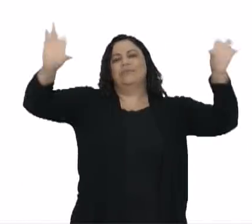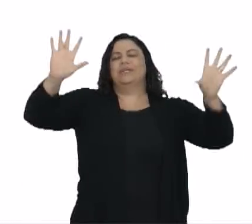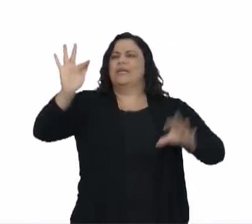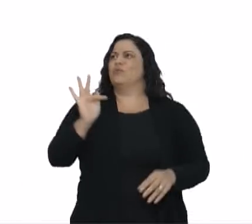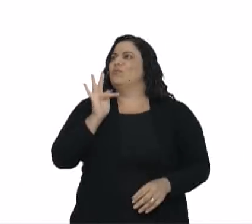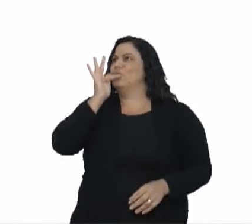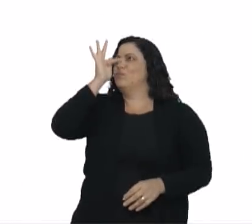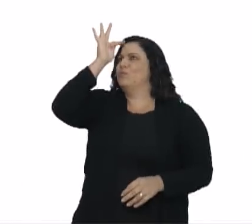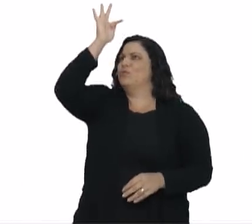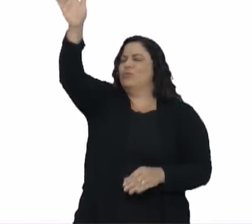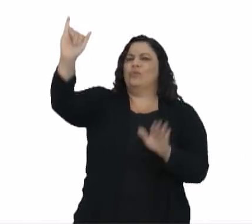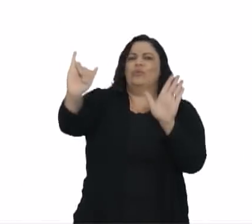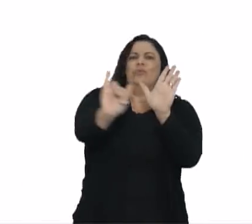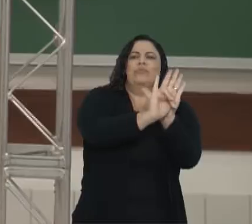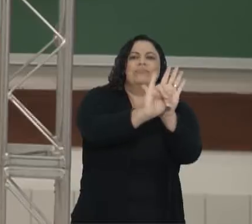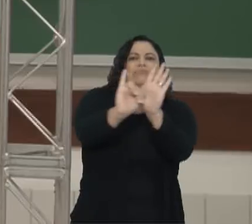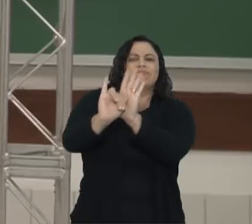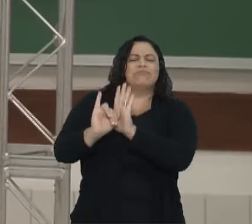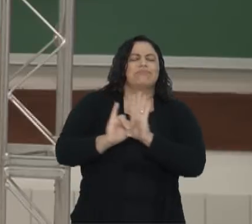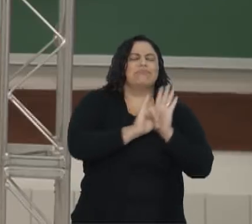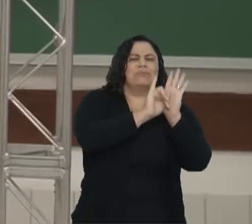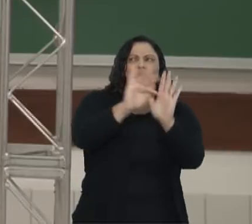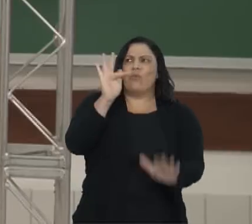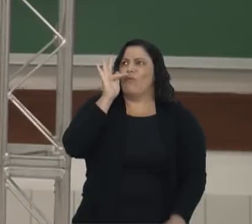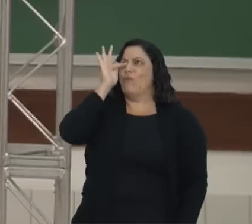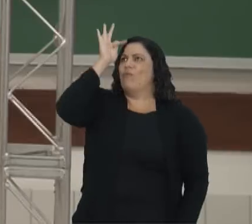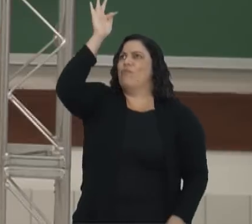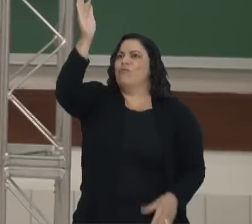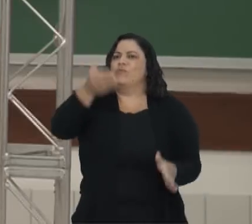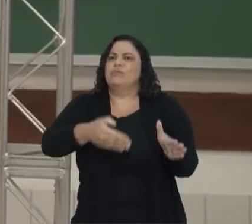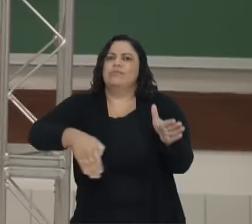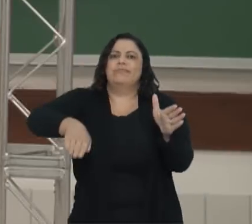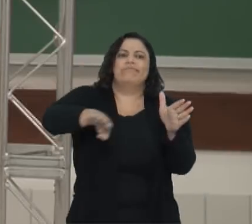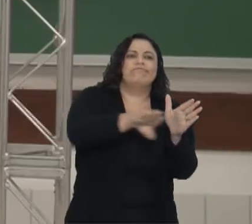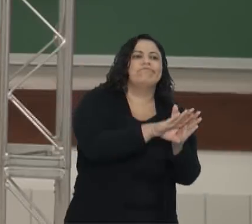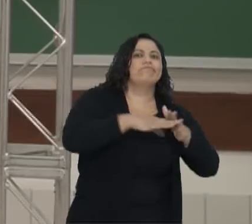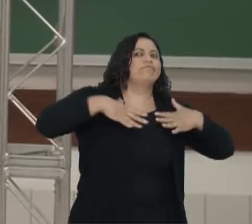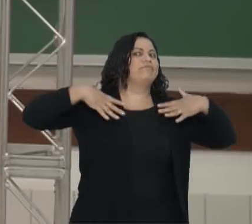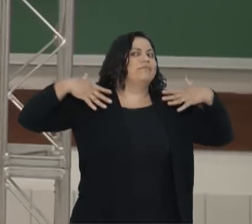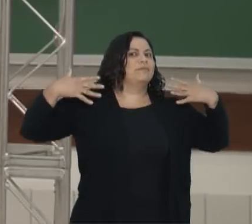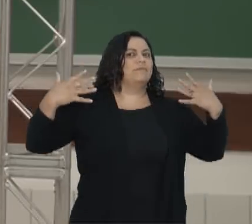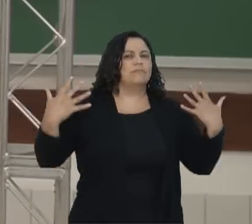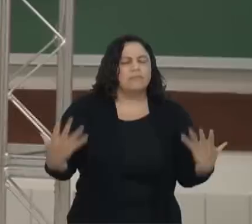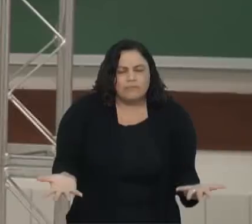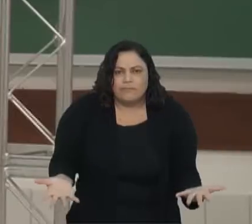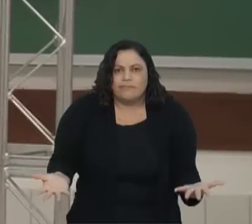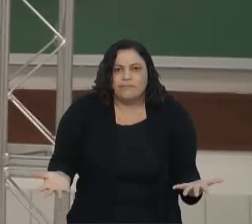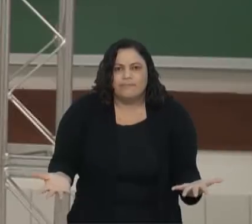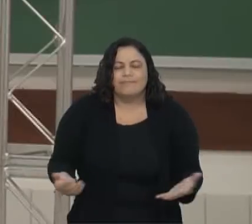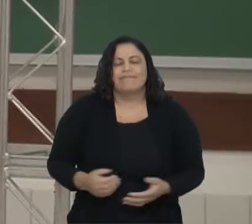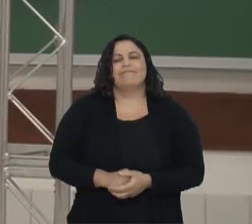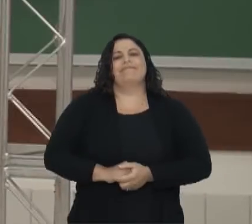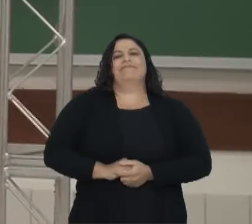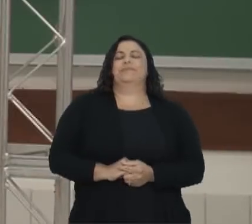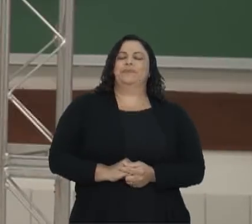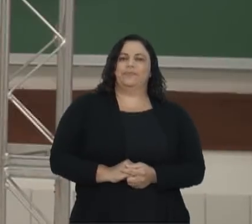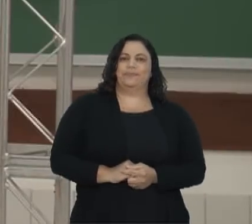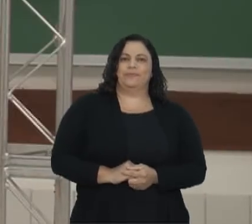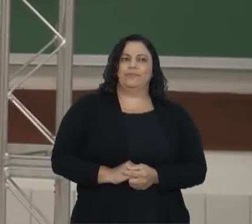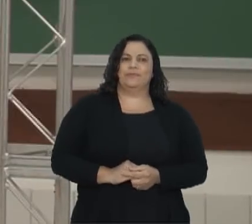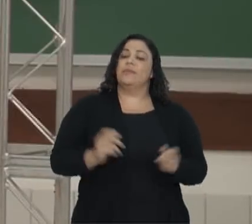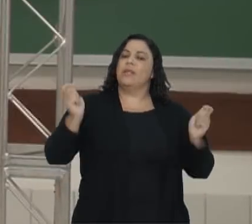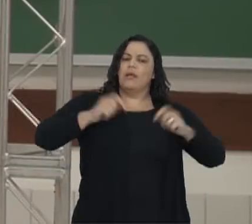identidade. Esse futuro virá? Fica então a mensagem para vocês aí pensarem um pouquinho